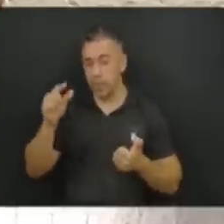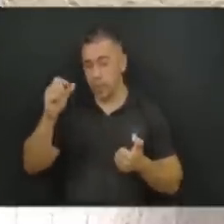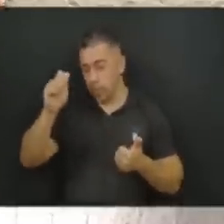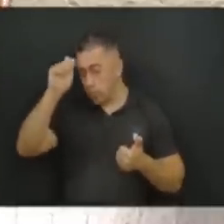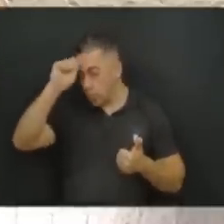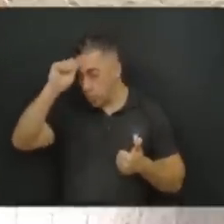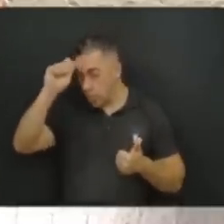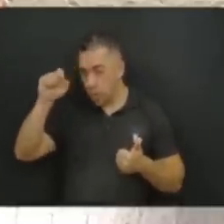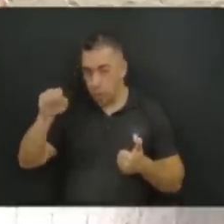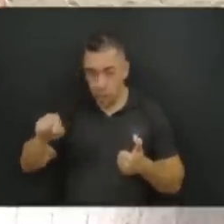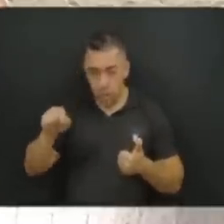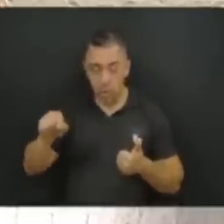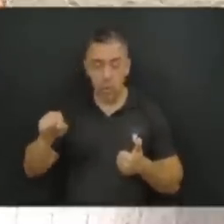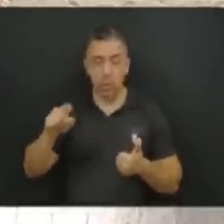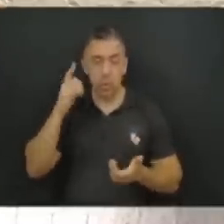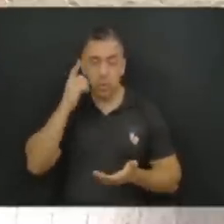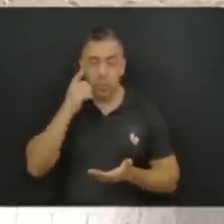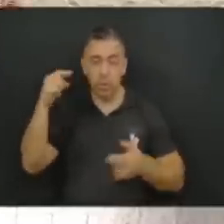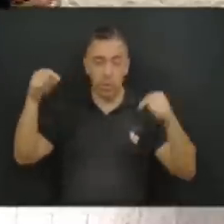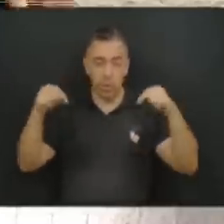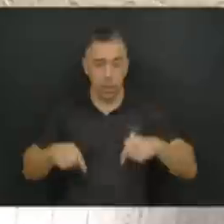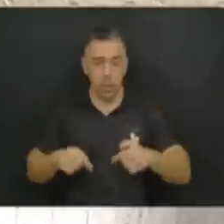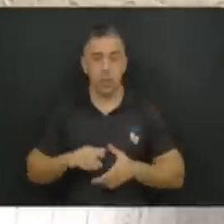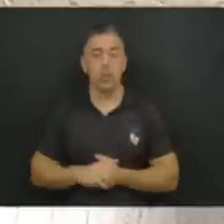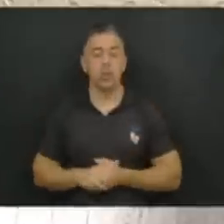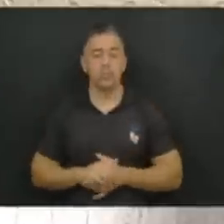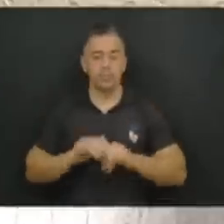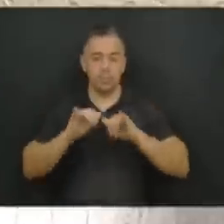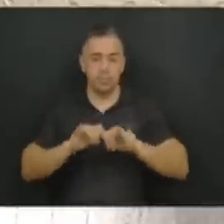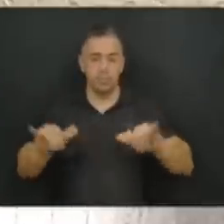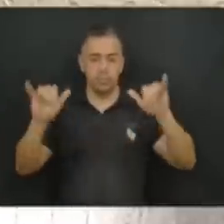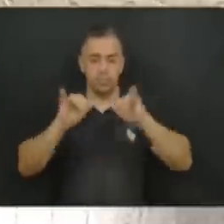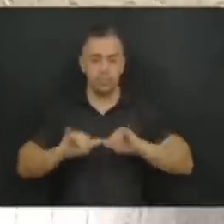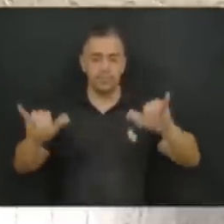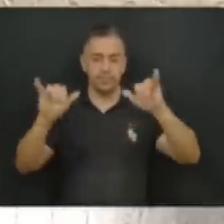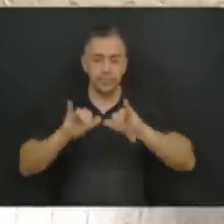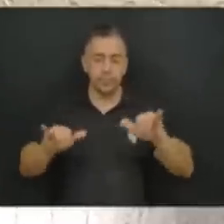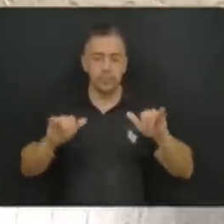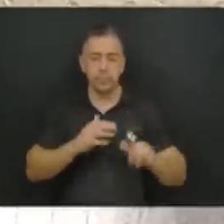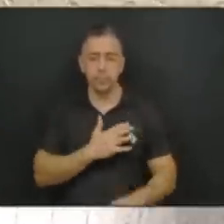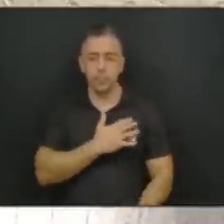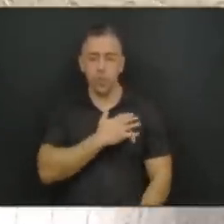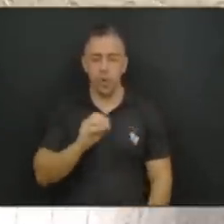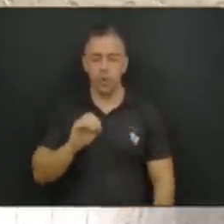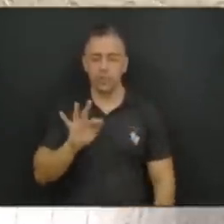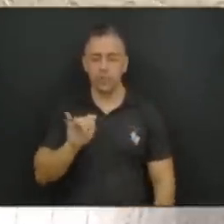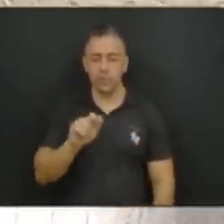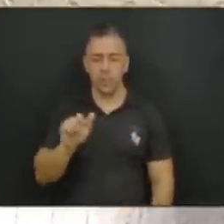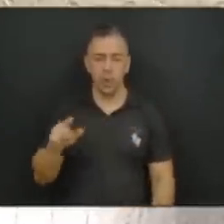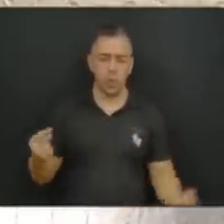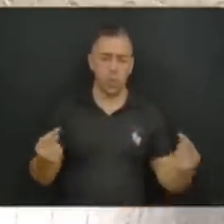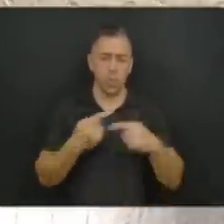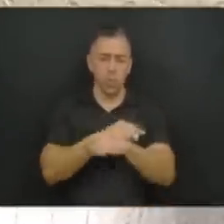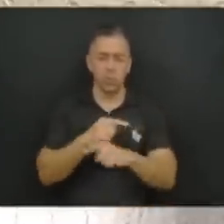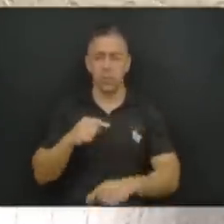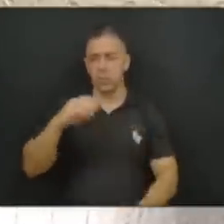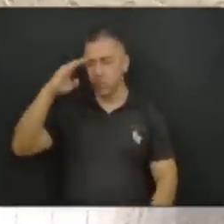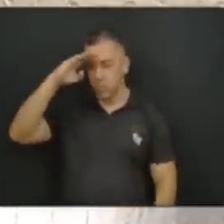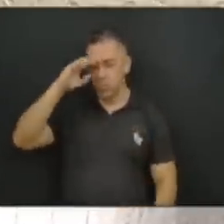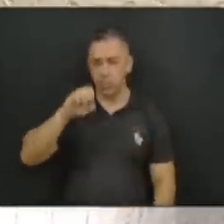Adriano José nosso Deputado aqui ele que prega muito oficial contra praças senhores